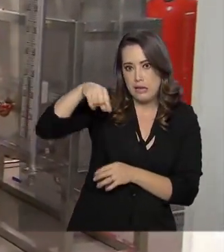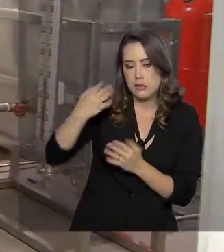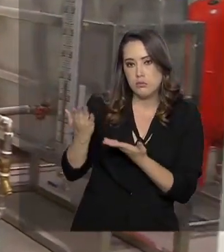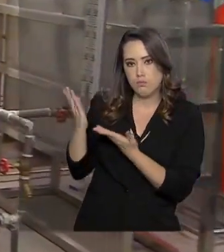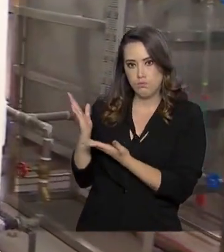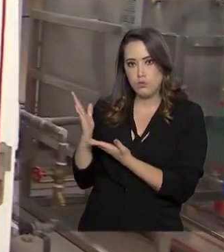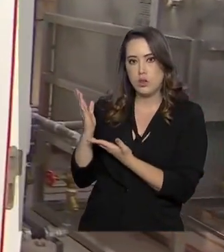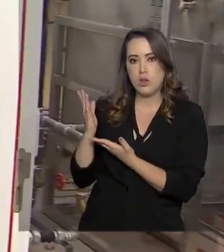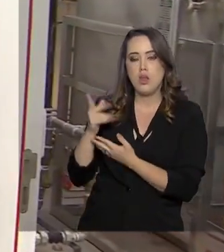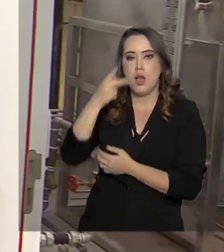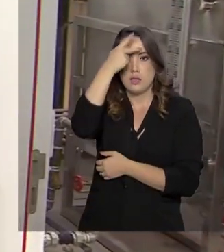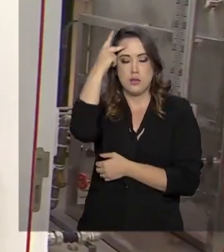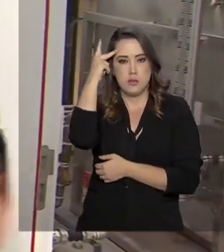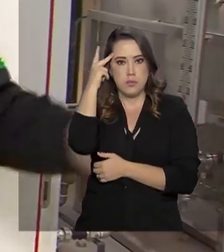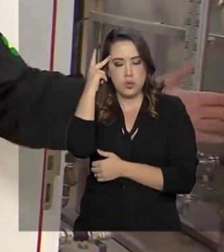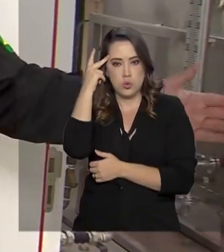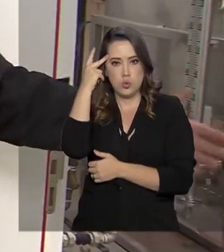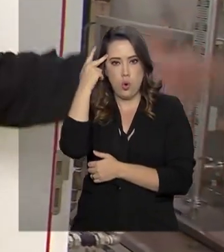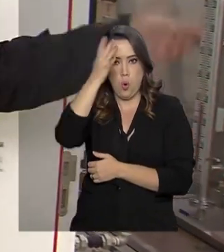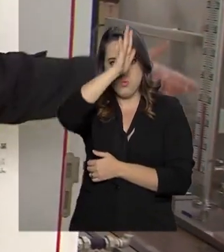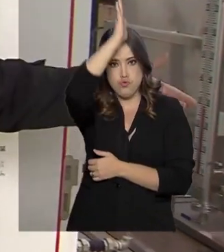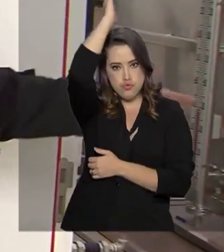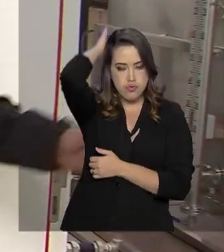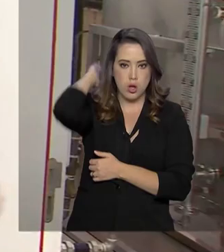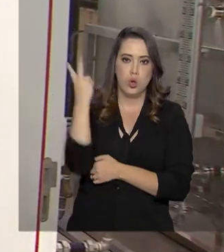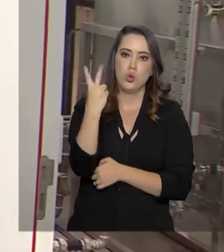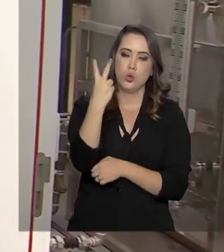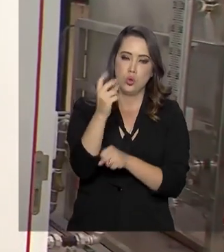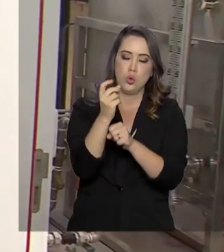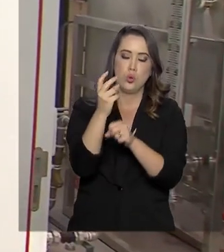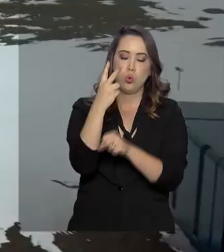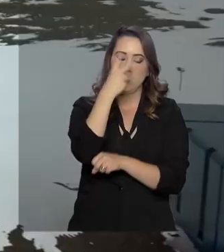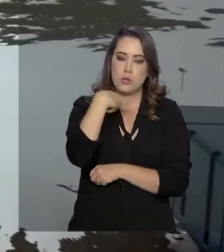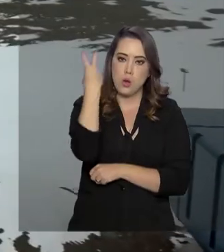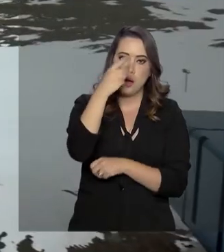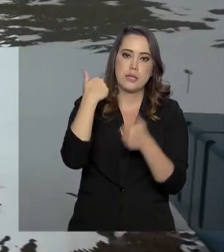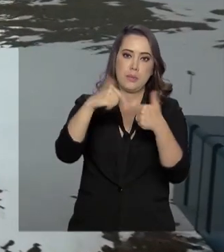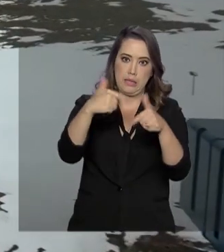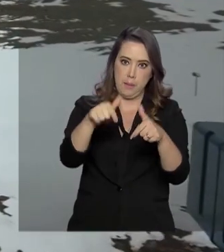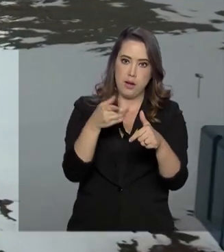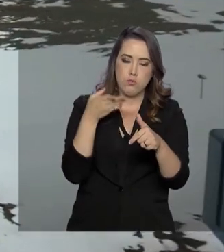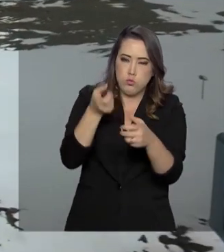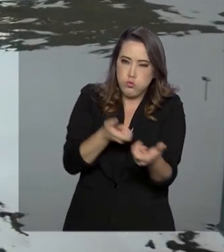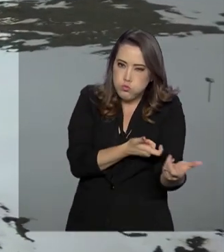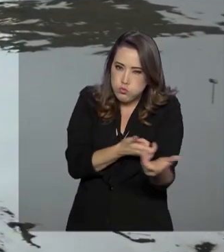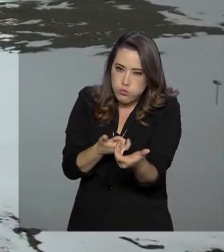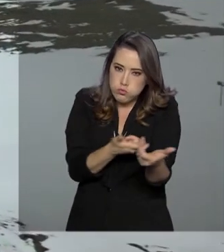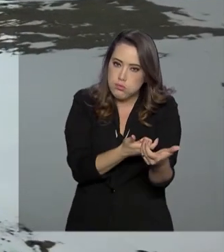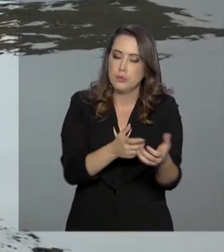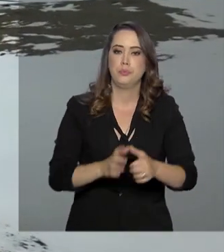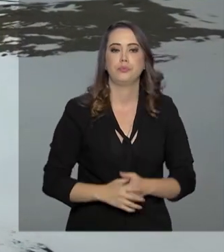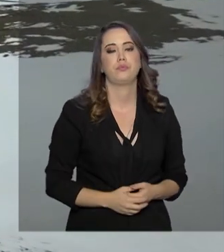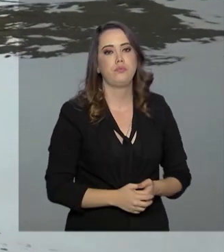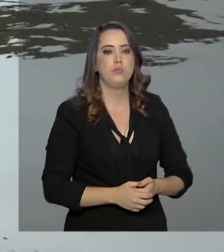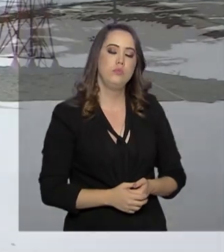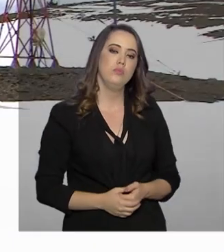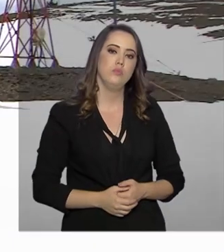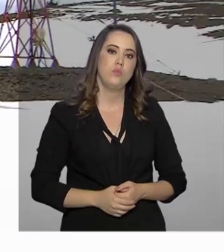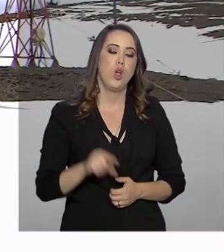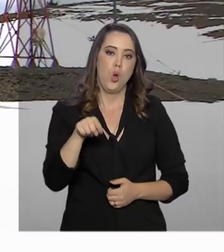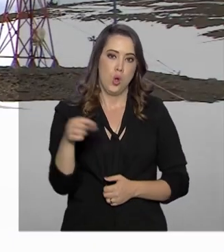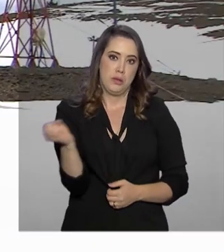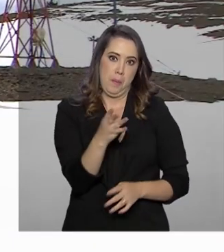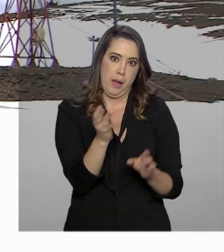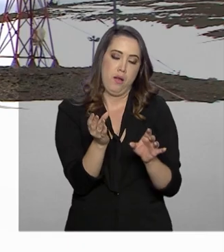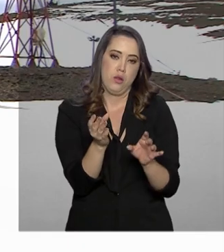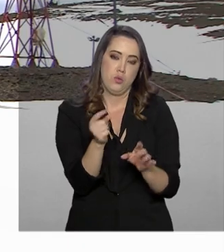bombeiros terão duas horas para atuar, até que o fogo saia desse recinto. A nova base Comandante Ferraz também foi construída com o